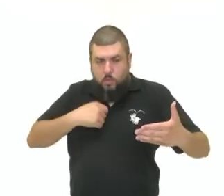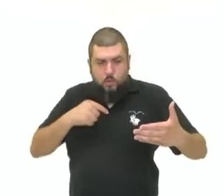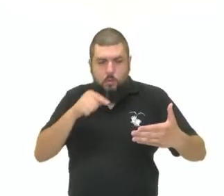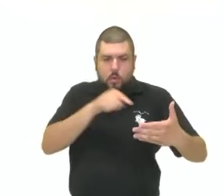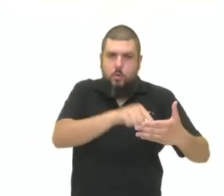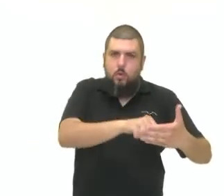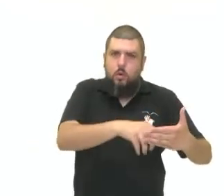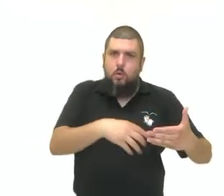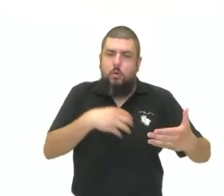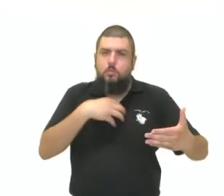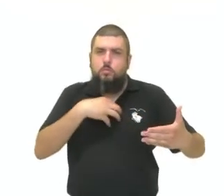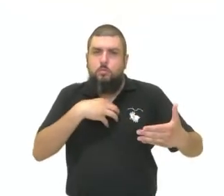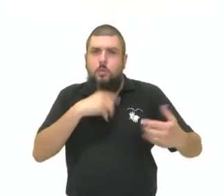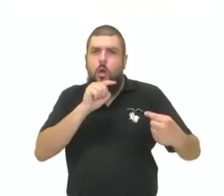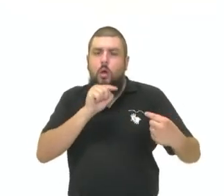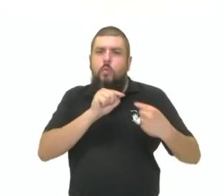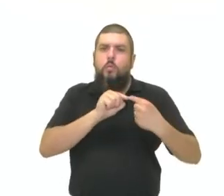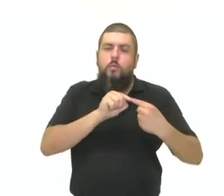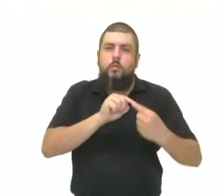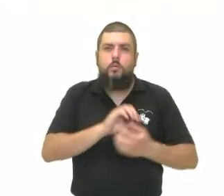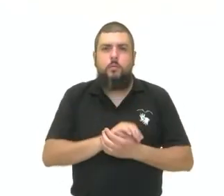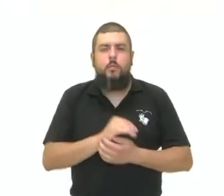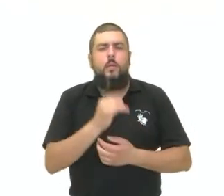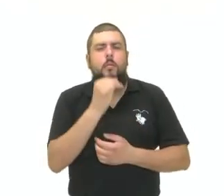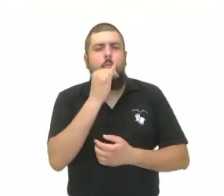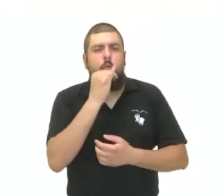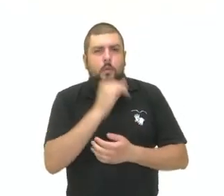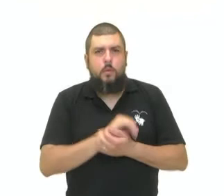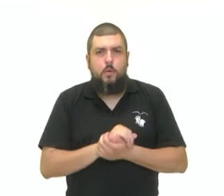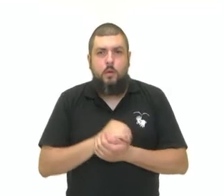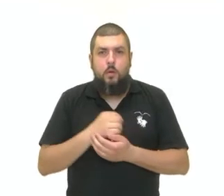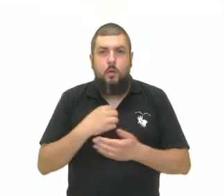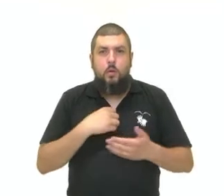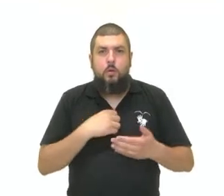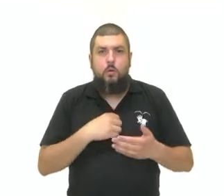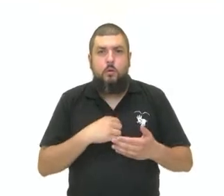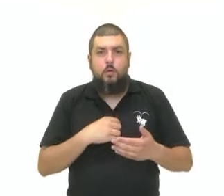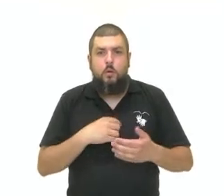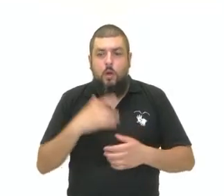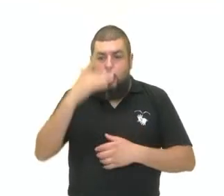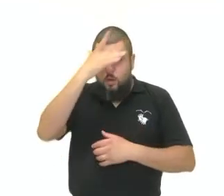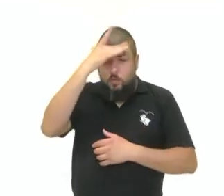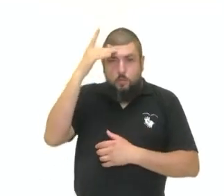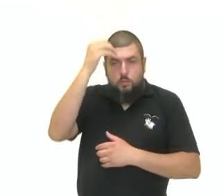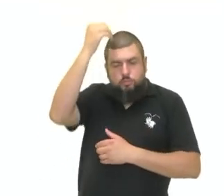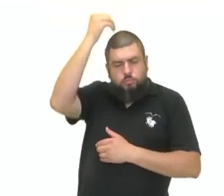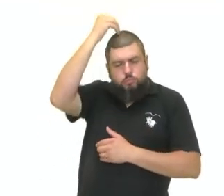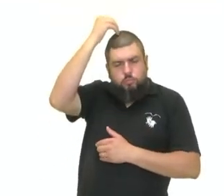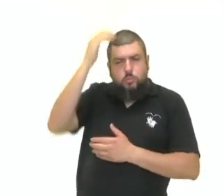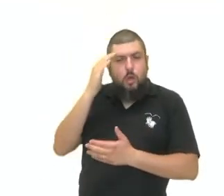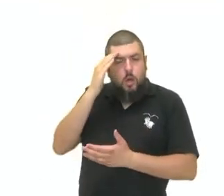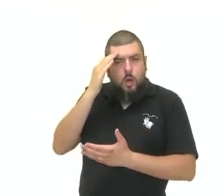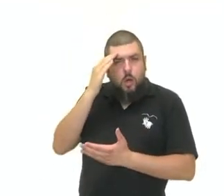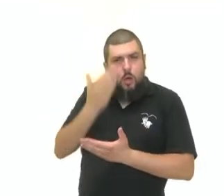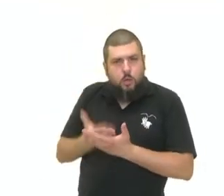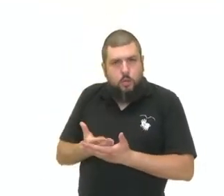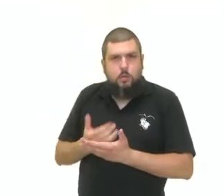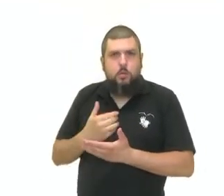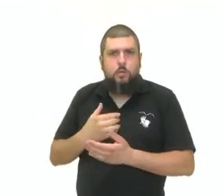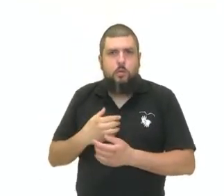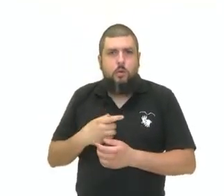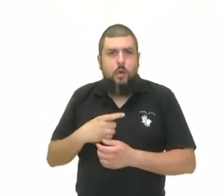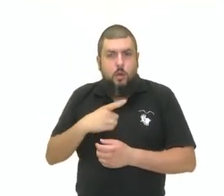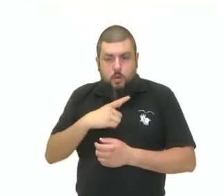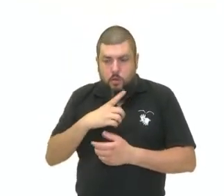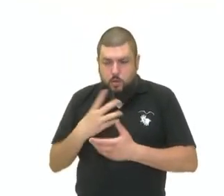pessoa recebe uma notícia e aquilo tem muito a ver com o que ela acredita, com a ideologia que ela tem, com as